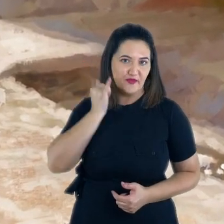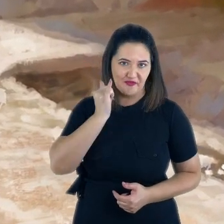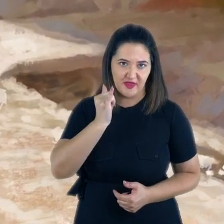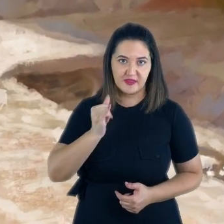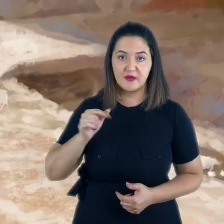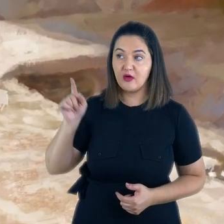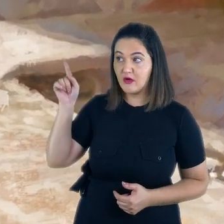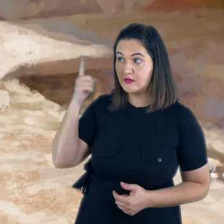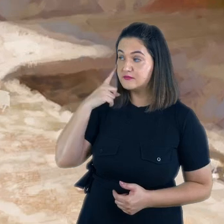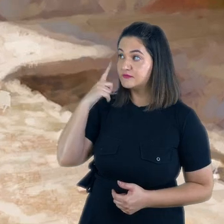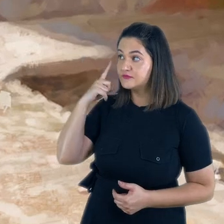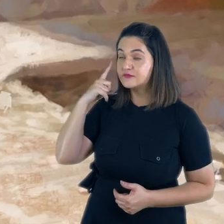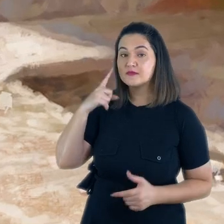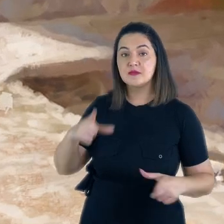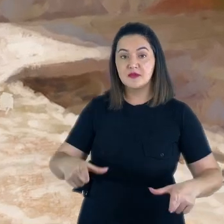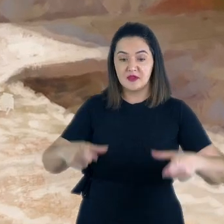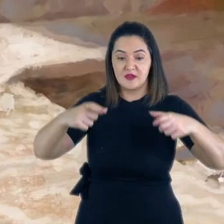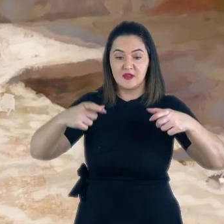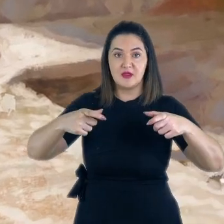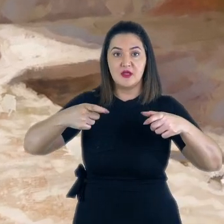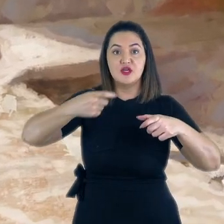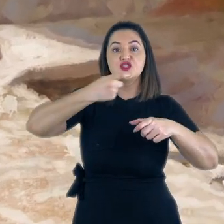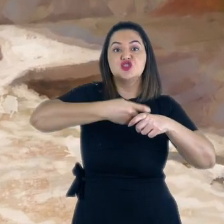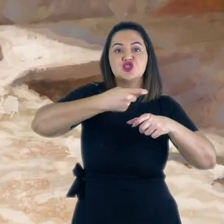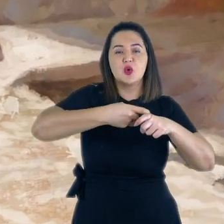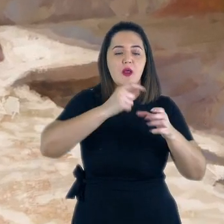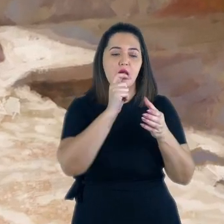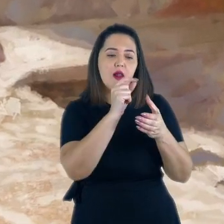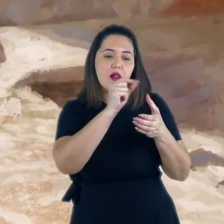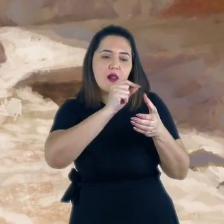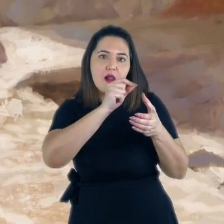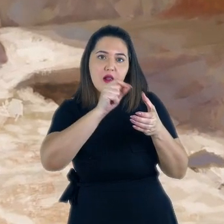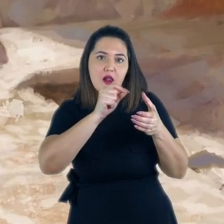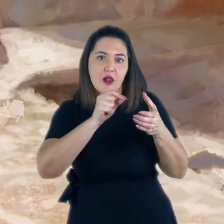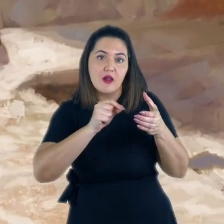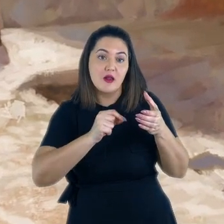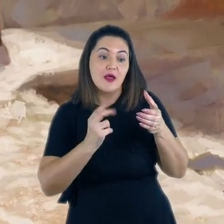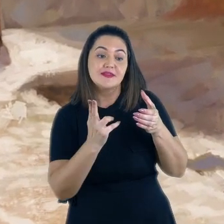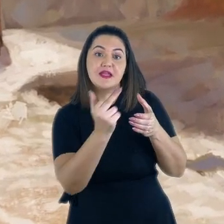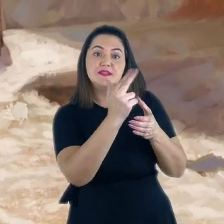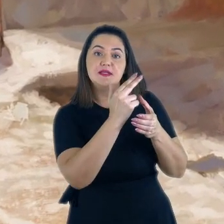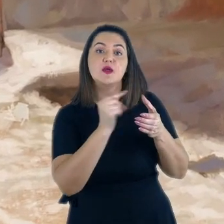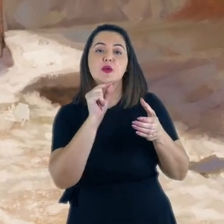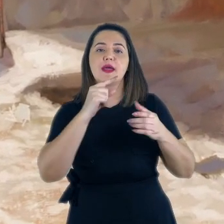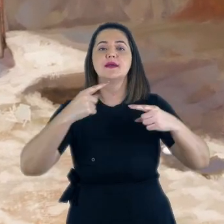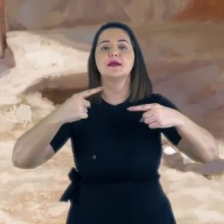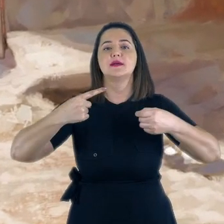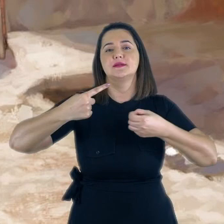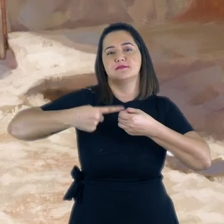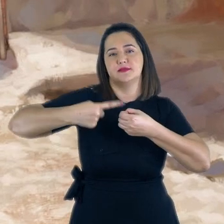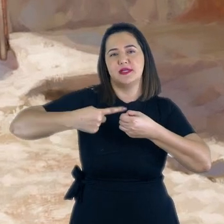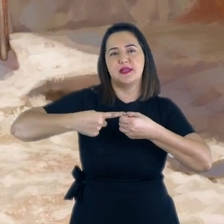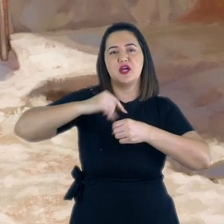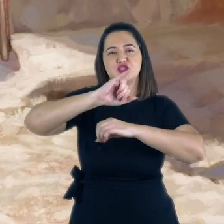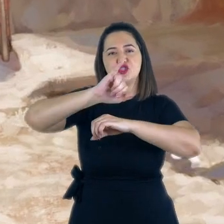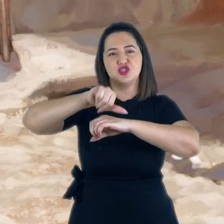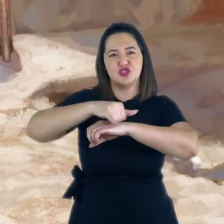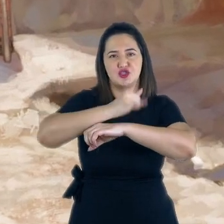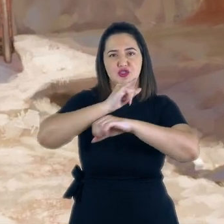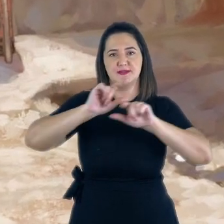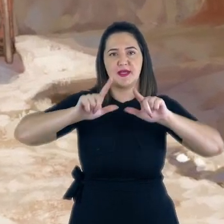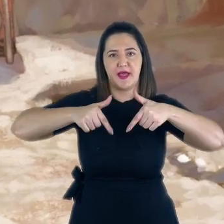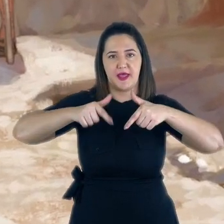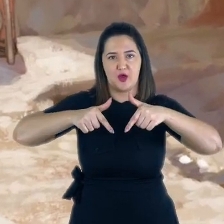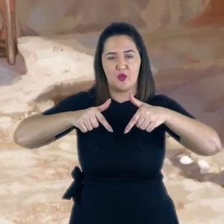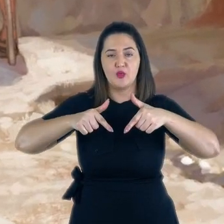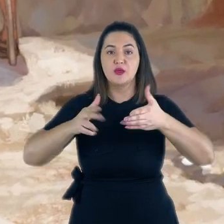e desenha nele a cidade de Jerusalém rodeada por um cerco. A representação era um modelo em